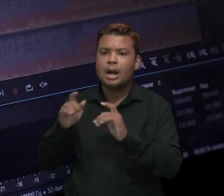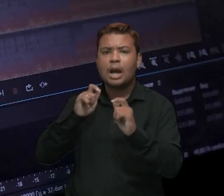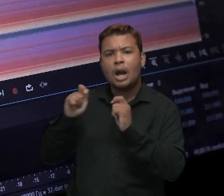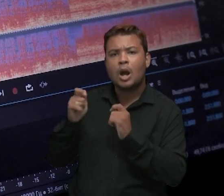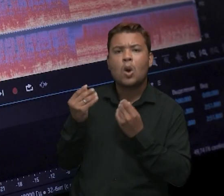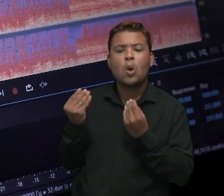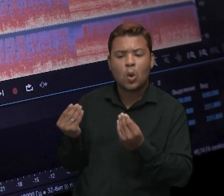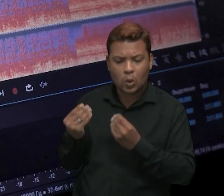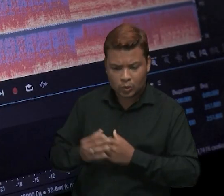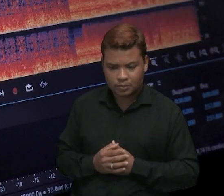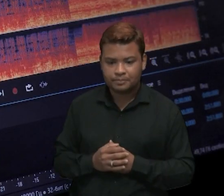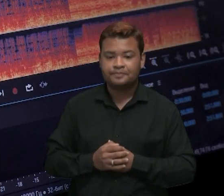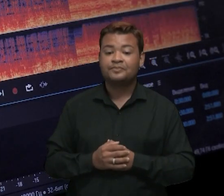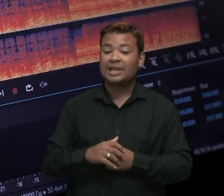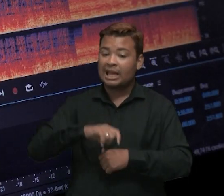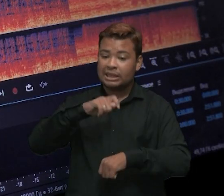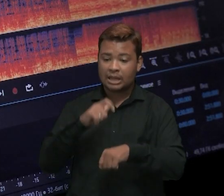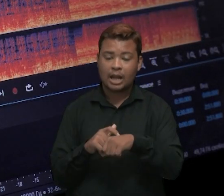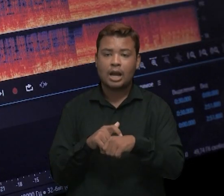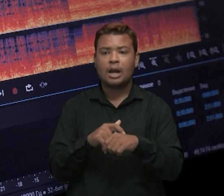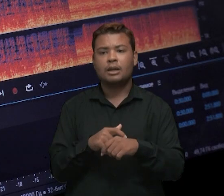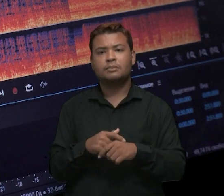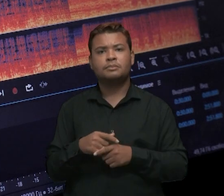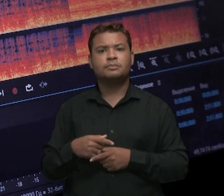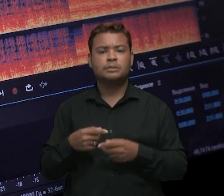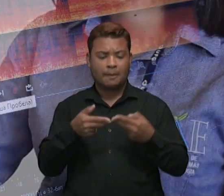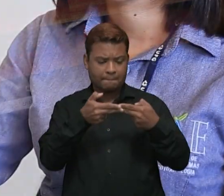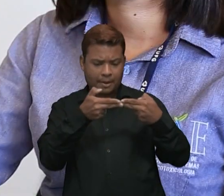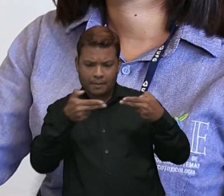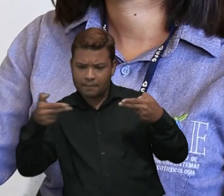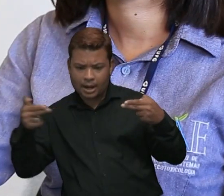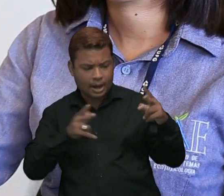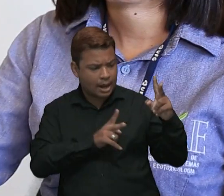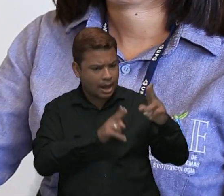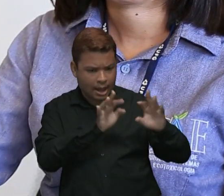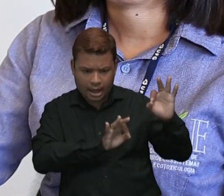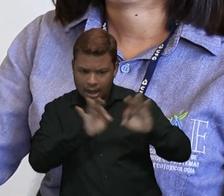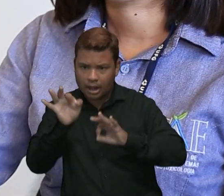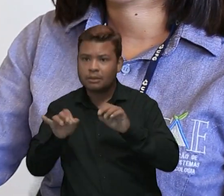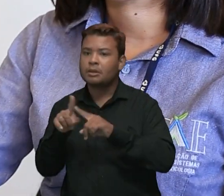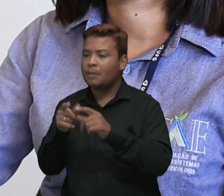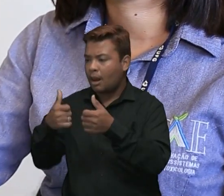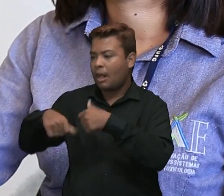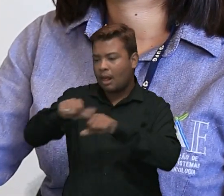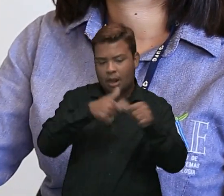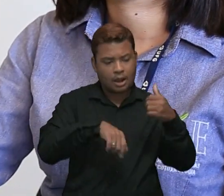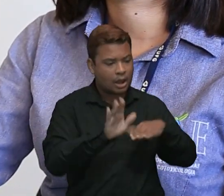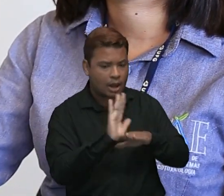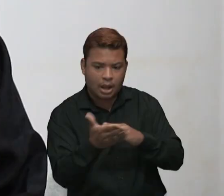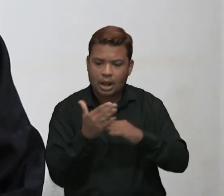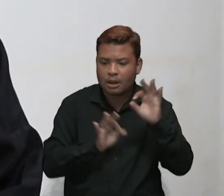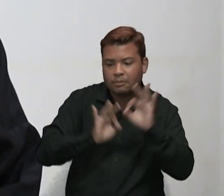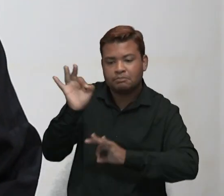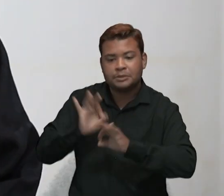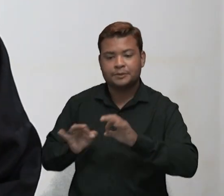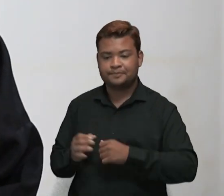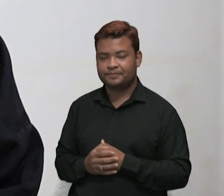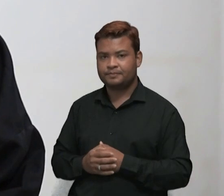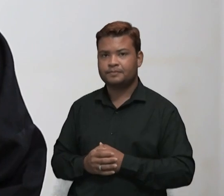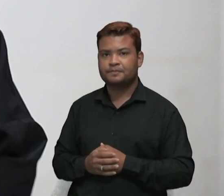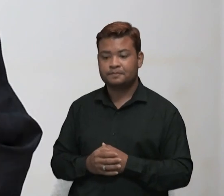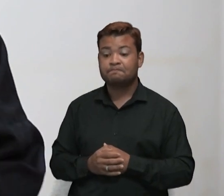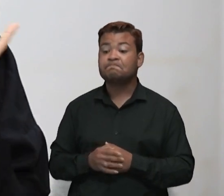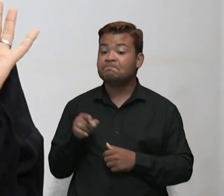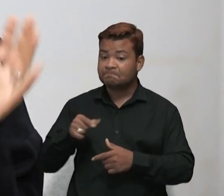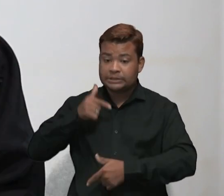entrevista e na hora de editar e divulgar o trabalho também se revezam para dar conta de tudo. Bom, é um